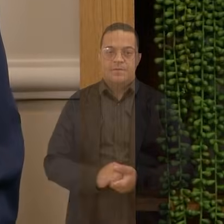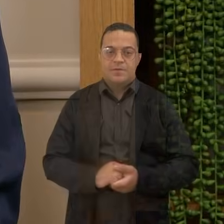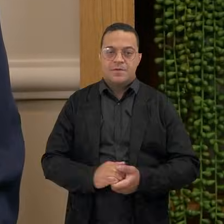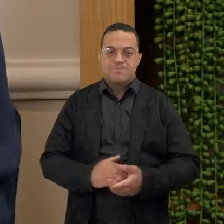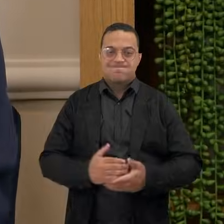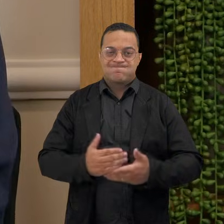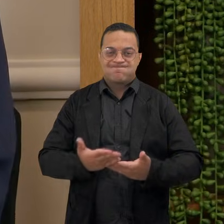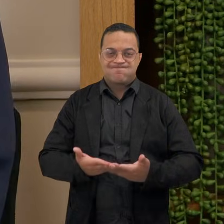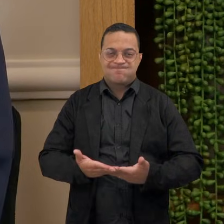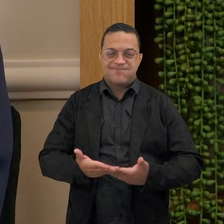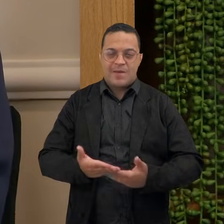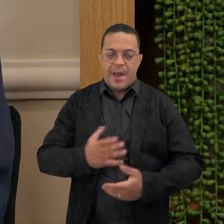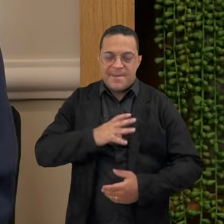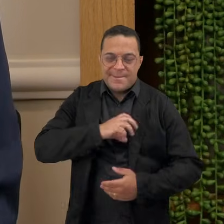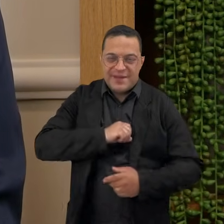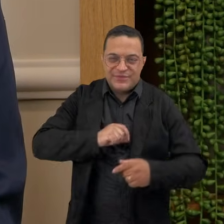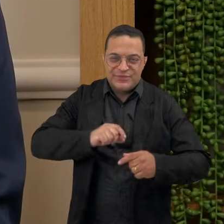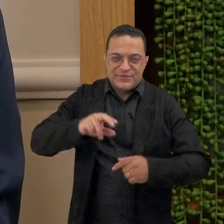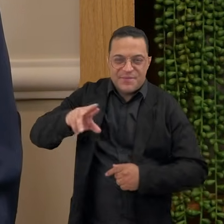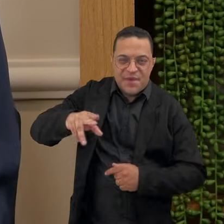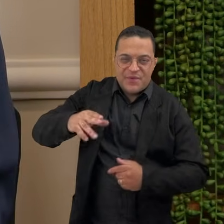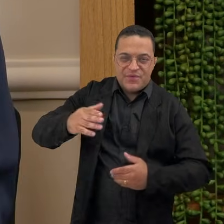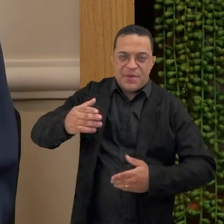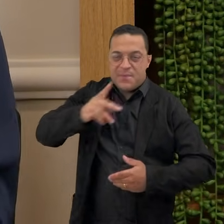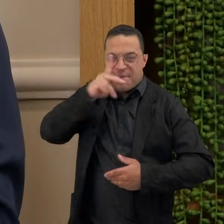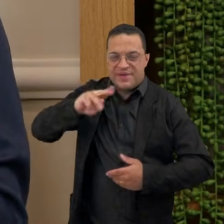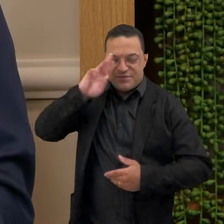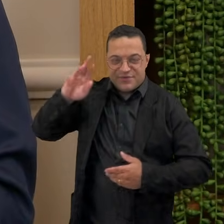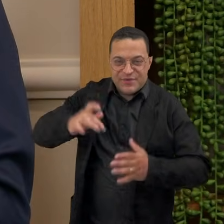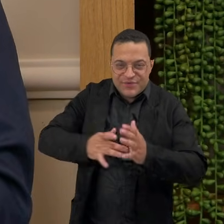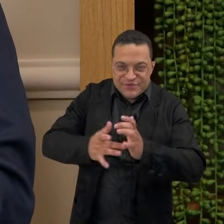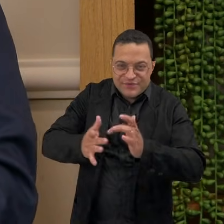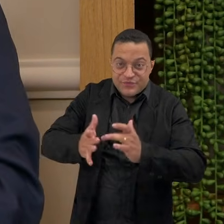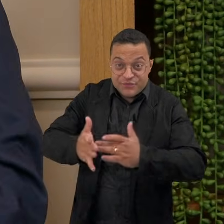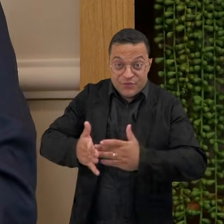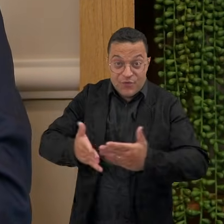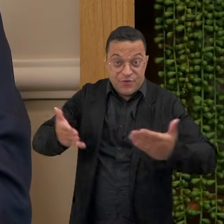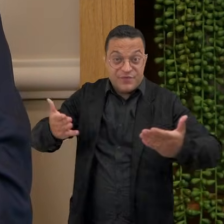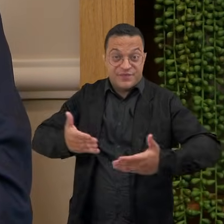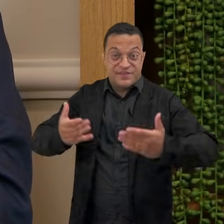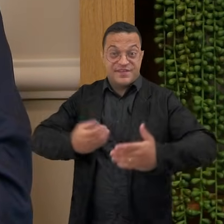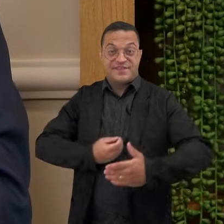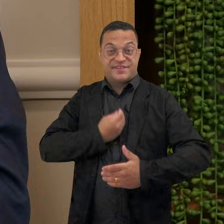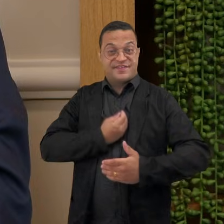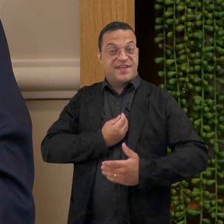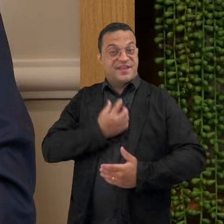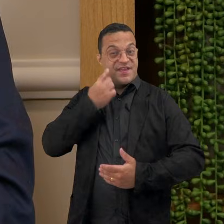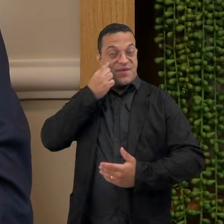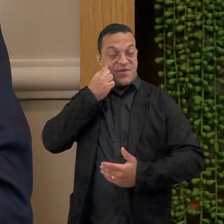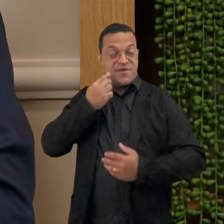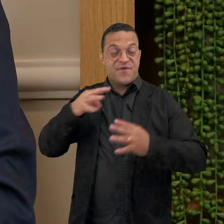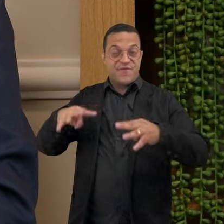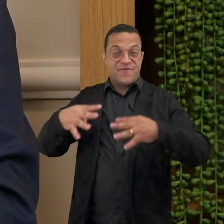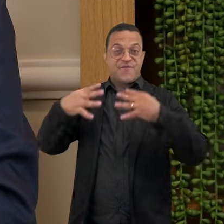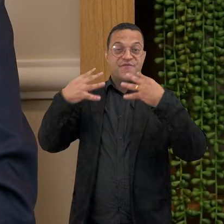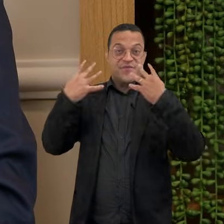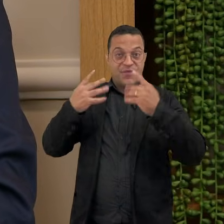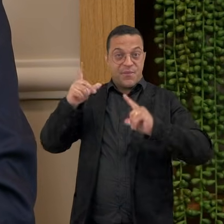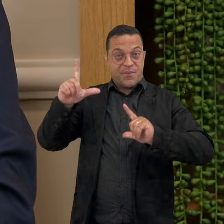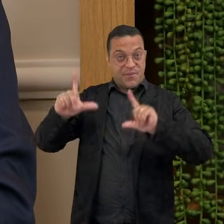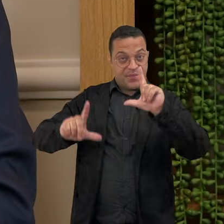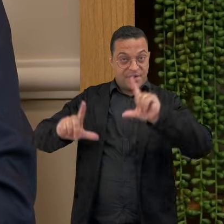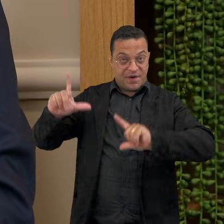nossos queridos irmãos, a paz do Senhor Jesus, você também que nos acompanha hoje em mais um episódio